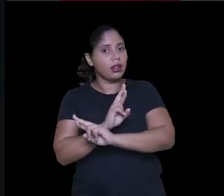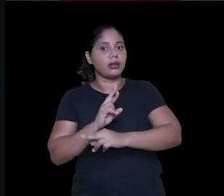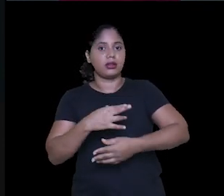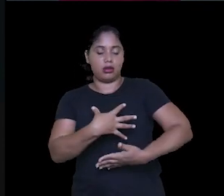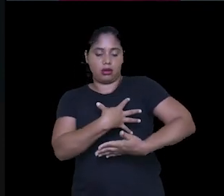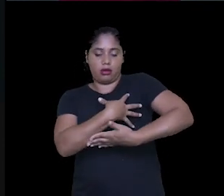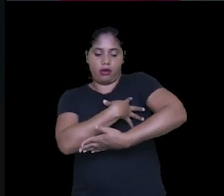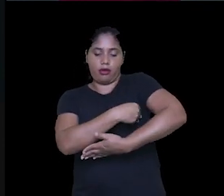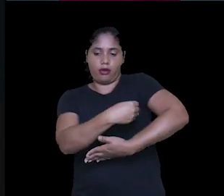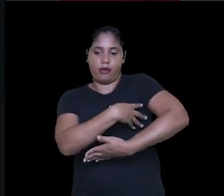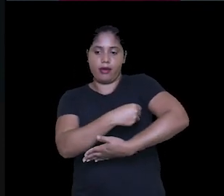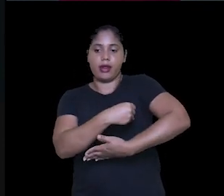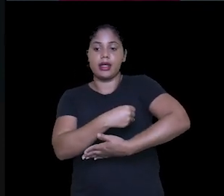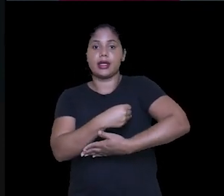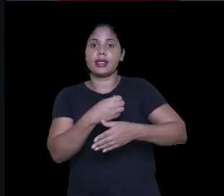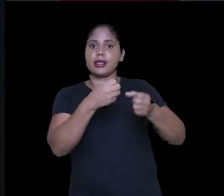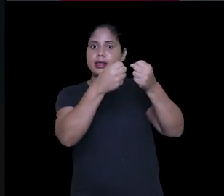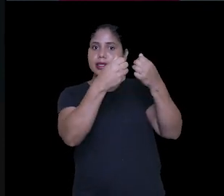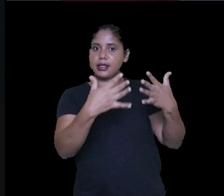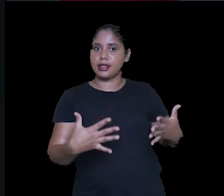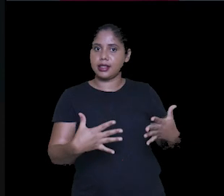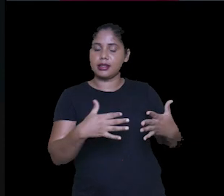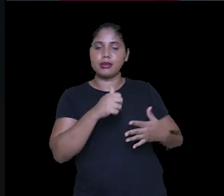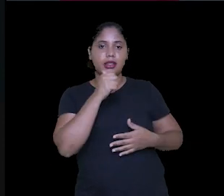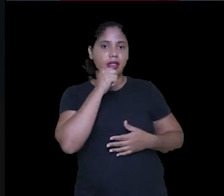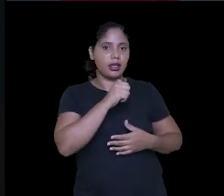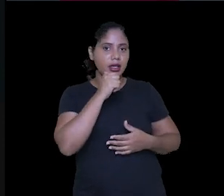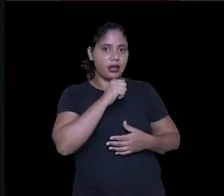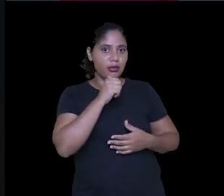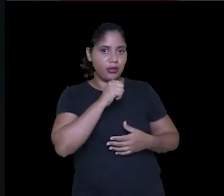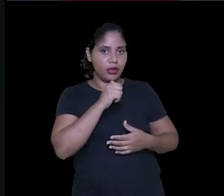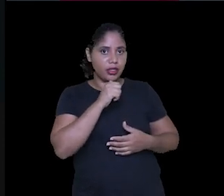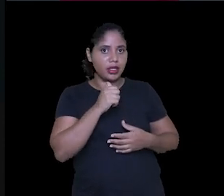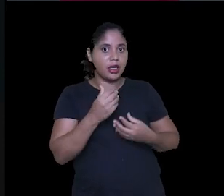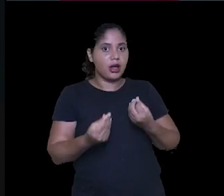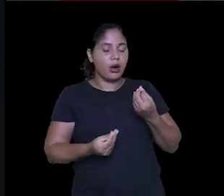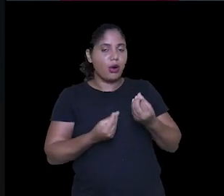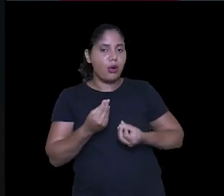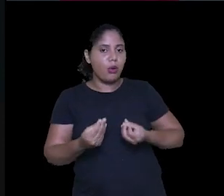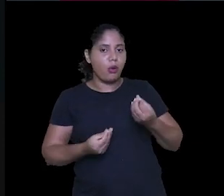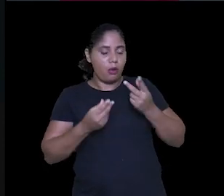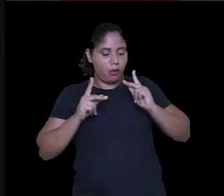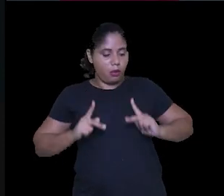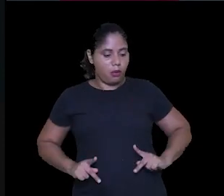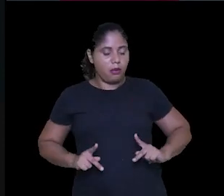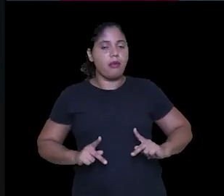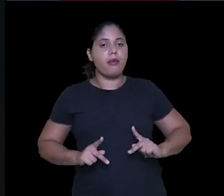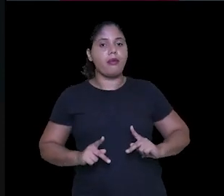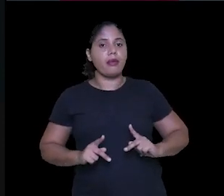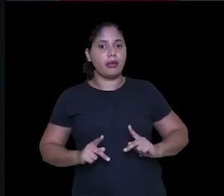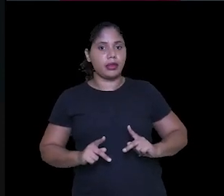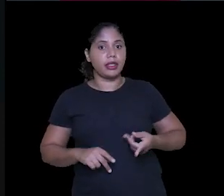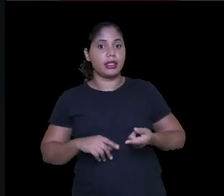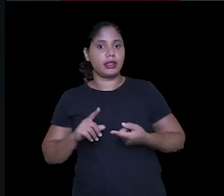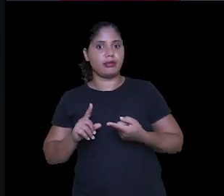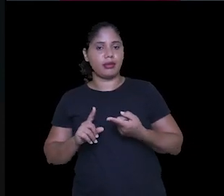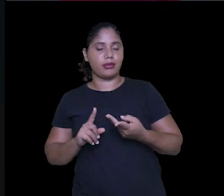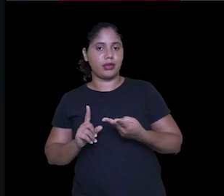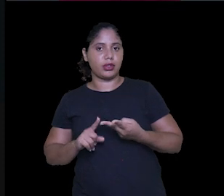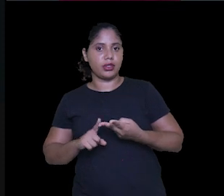de tratá-las e conduzi-las para que não assuste a gestante, a gente pode falar das fissuras mamilares.